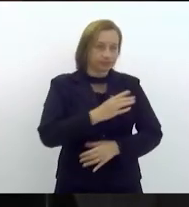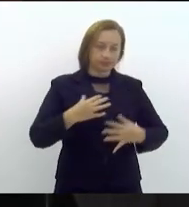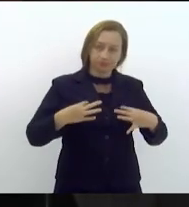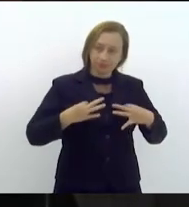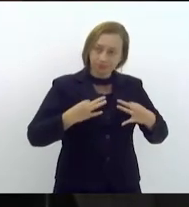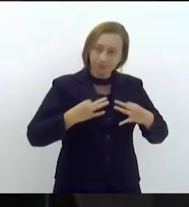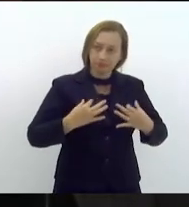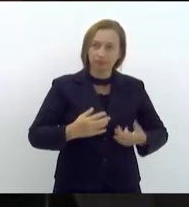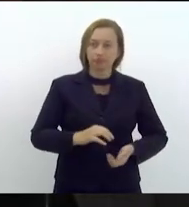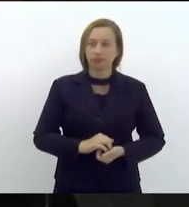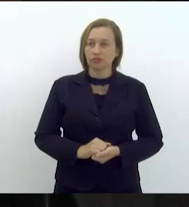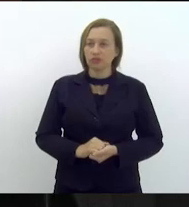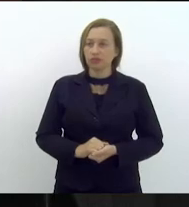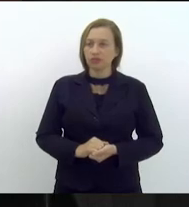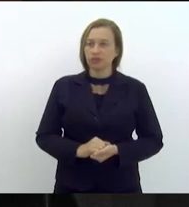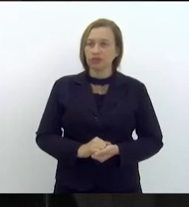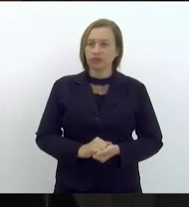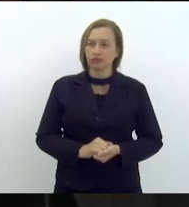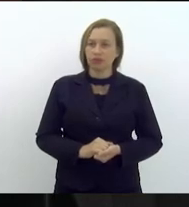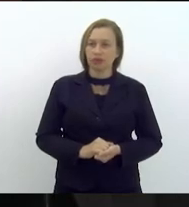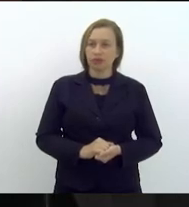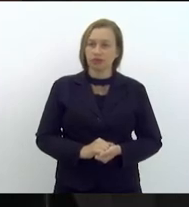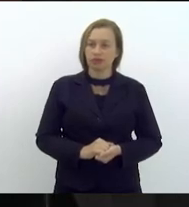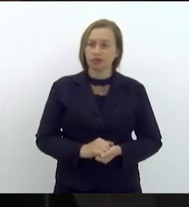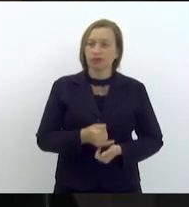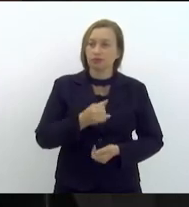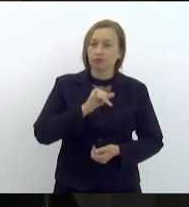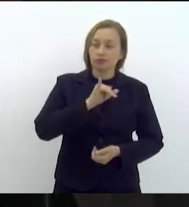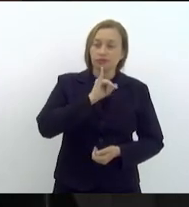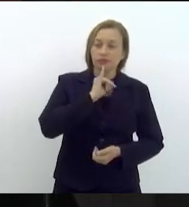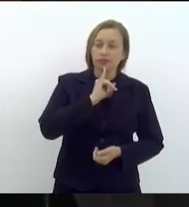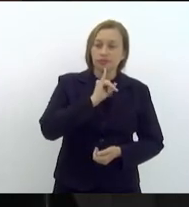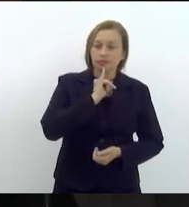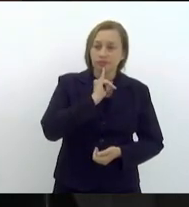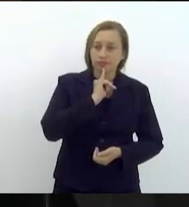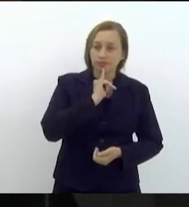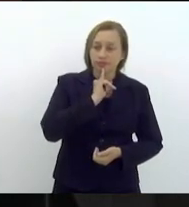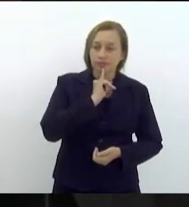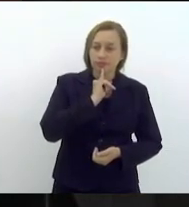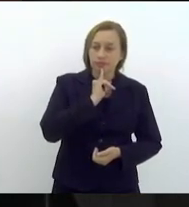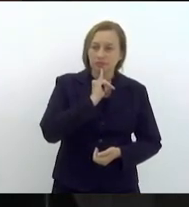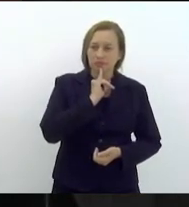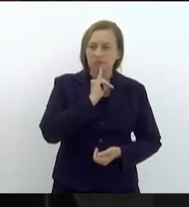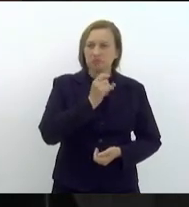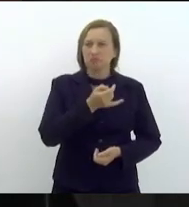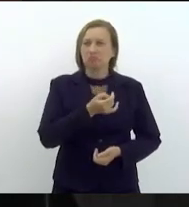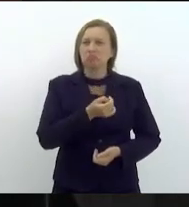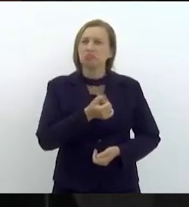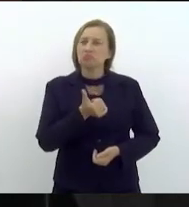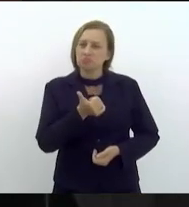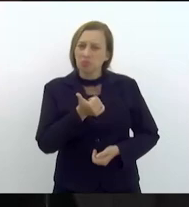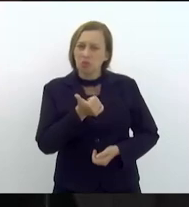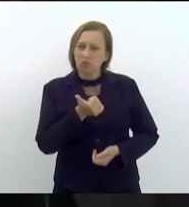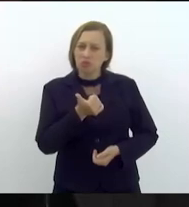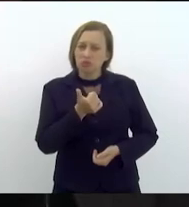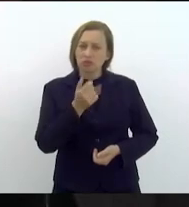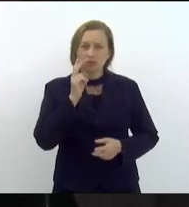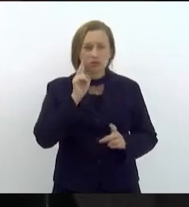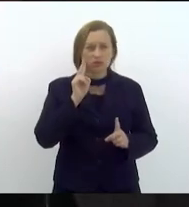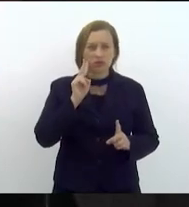disposição Infelizmente nem todos têm o mesmo olhar